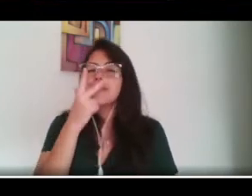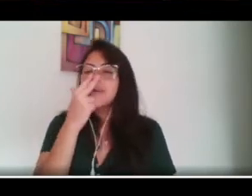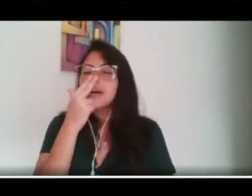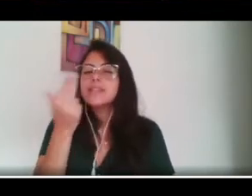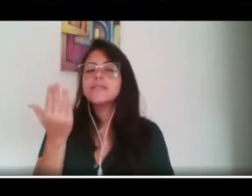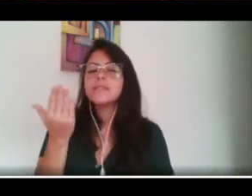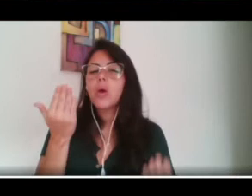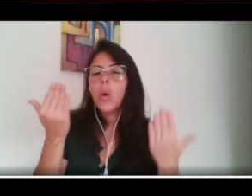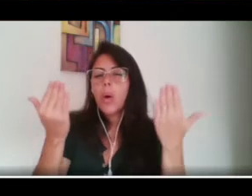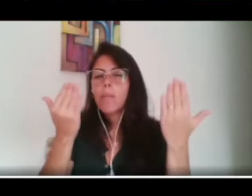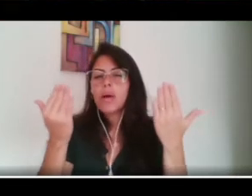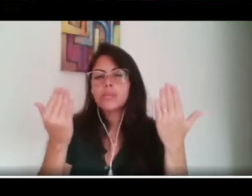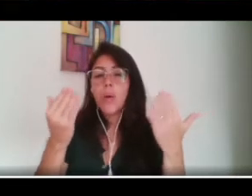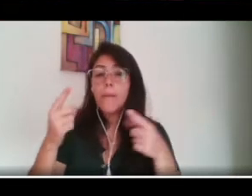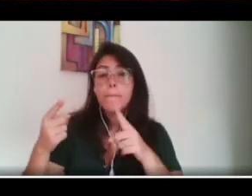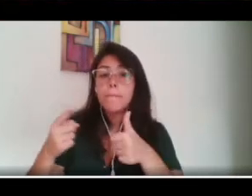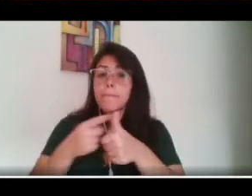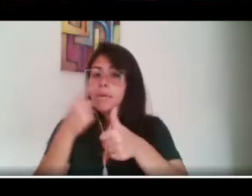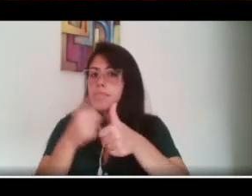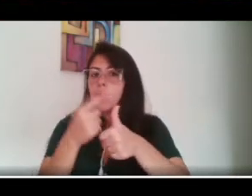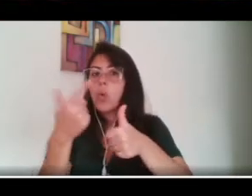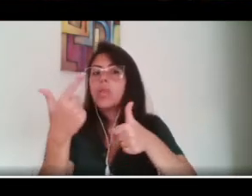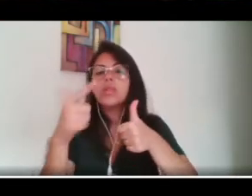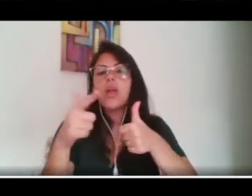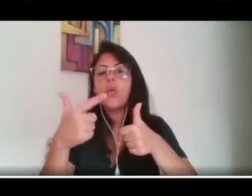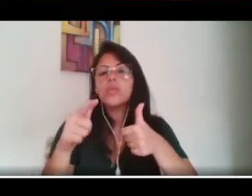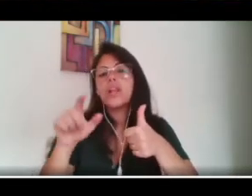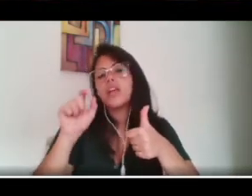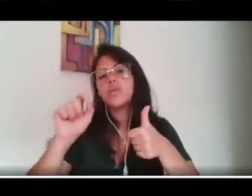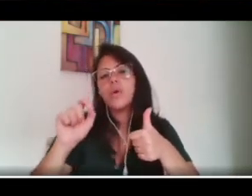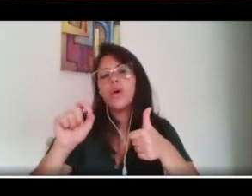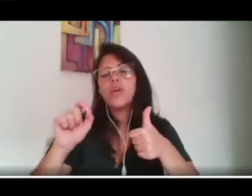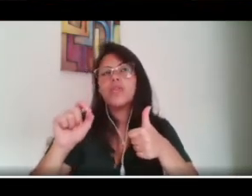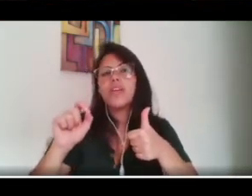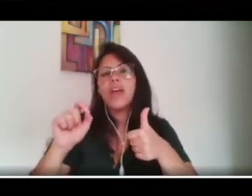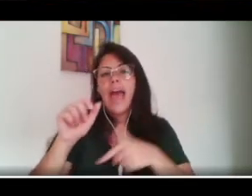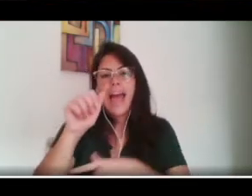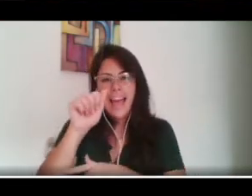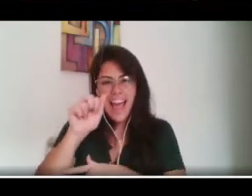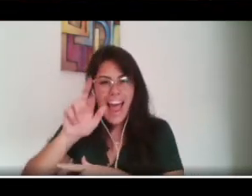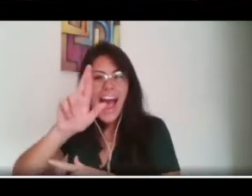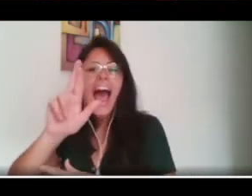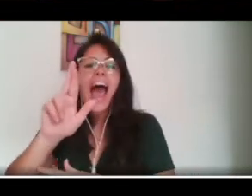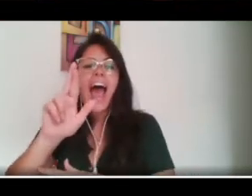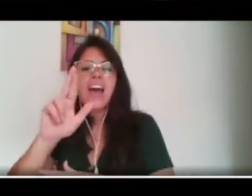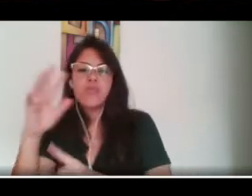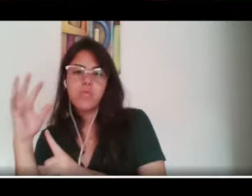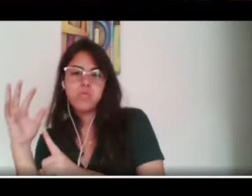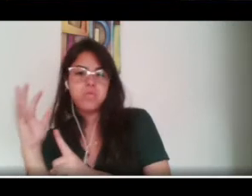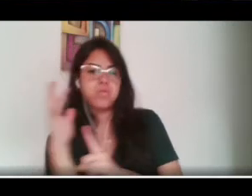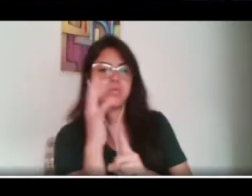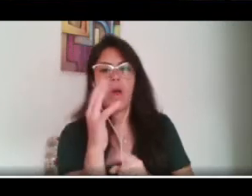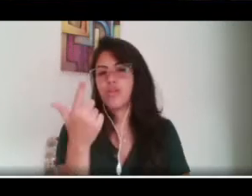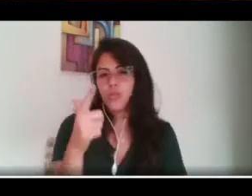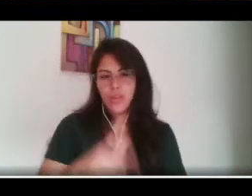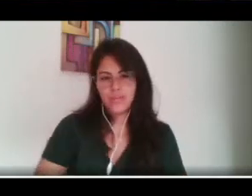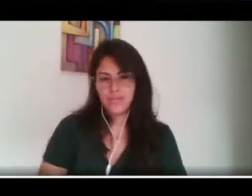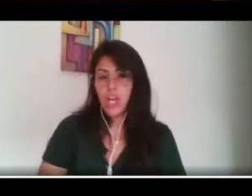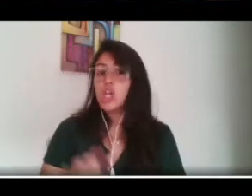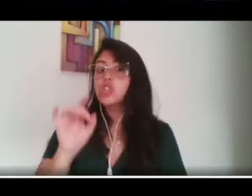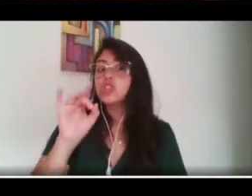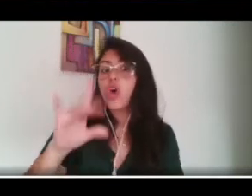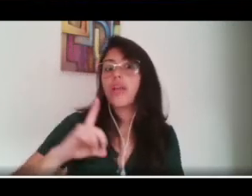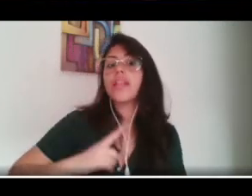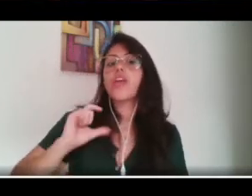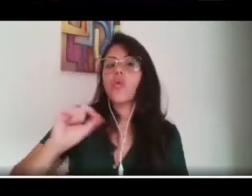ar. Se você não tem atrito com o ar, a única força que atua no projétil é a força gravitacional. E